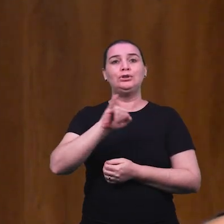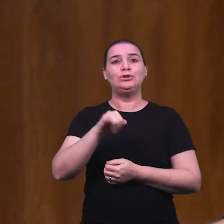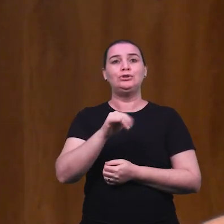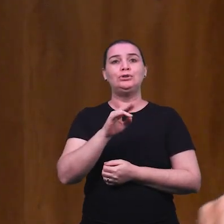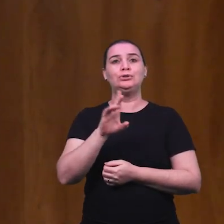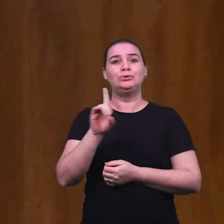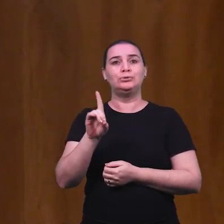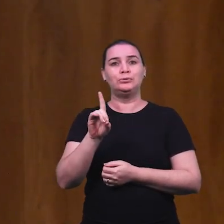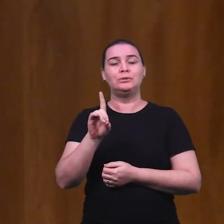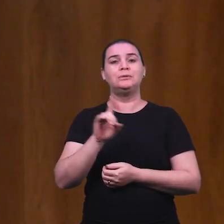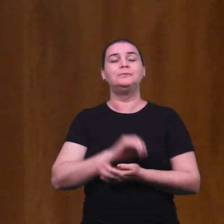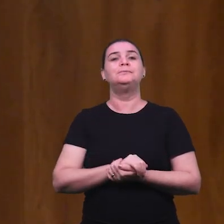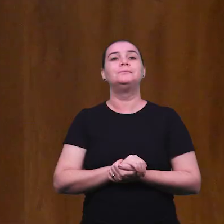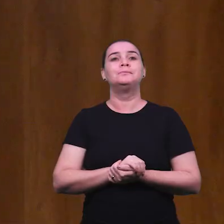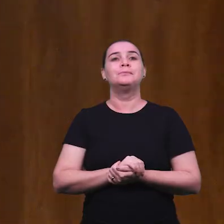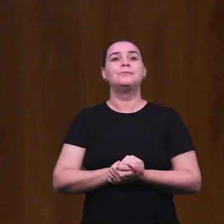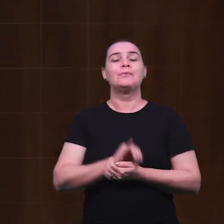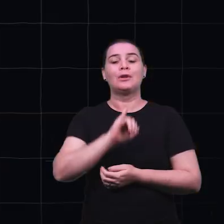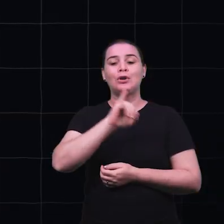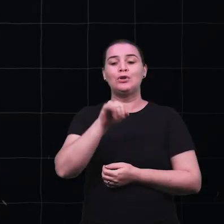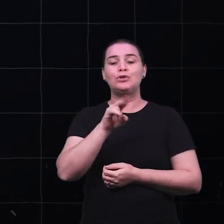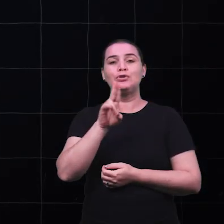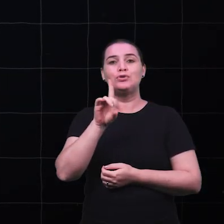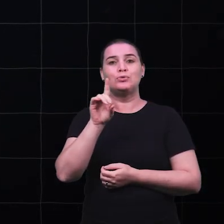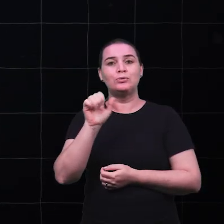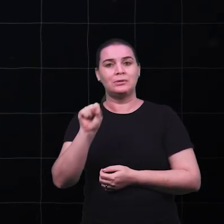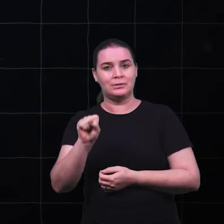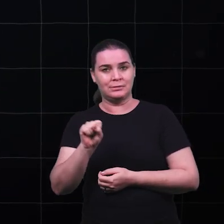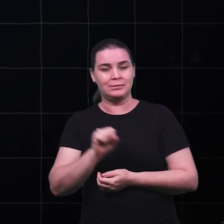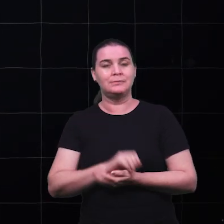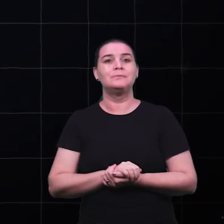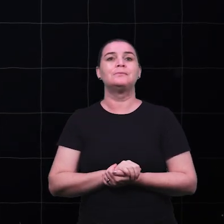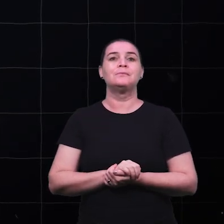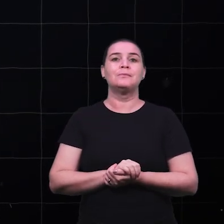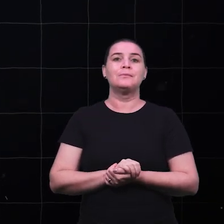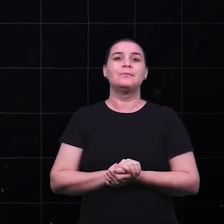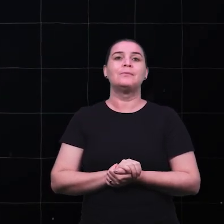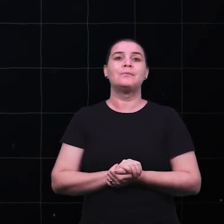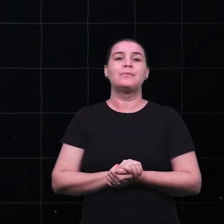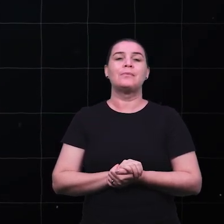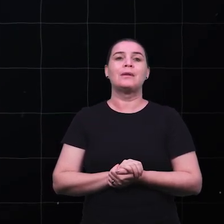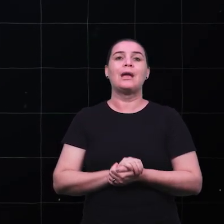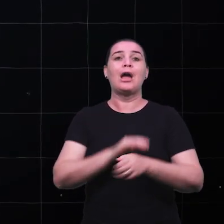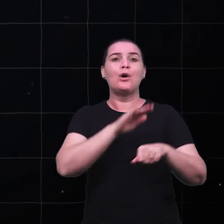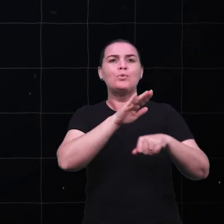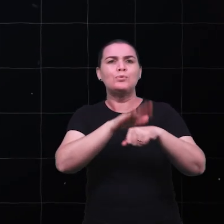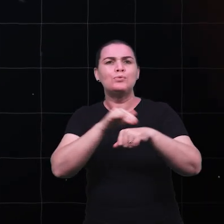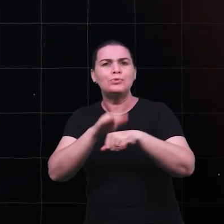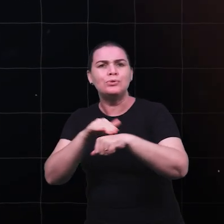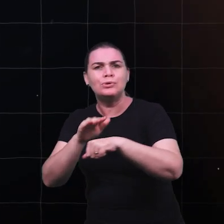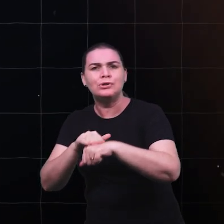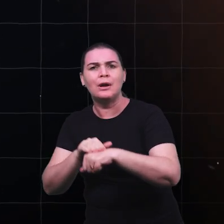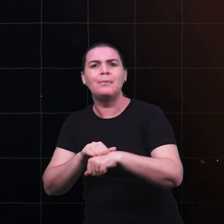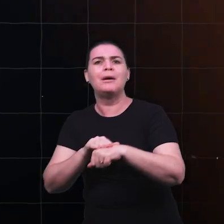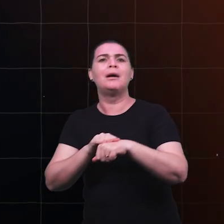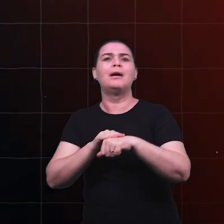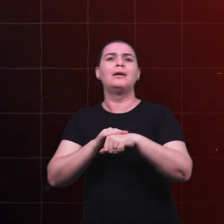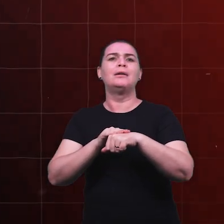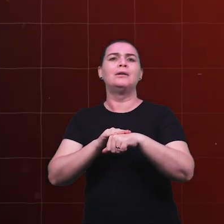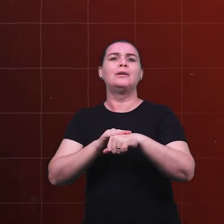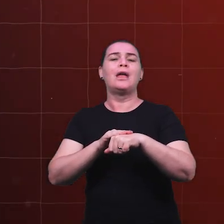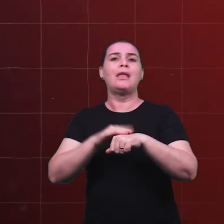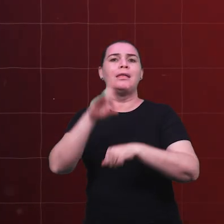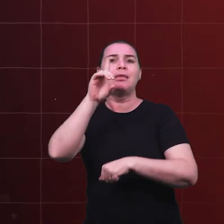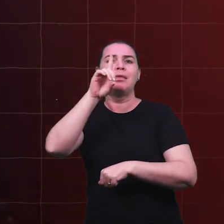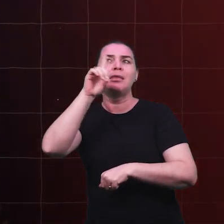1, no primeiro verso, mesmo a segunda parte desse texto, que vai nos dizer assim: aos chamados, queridos em